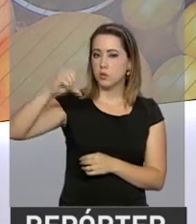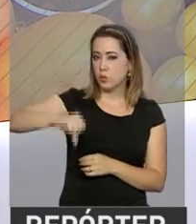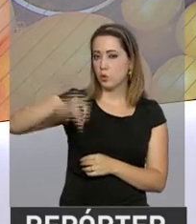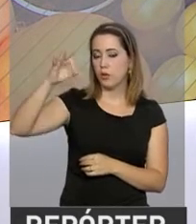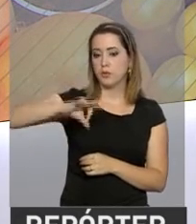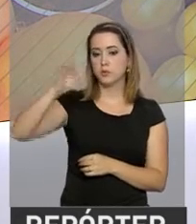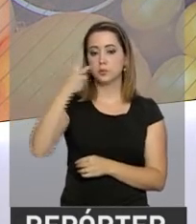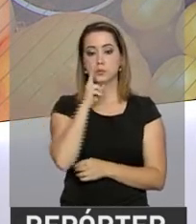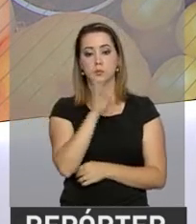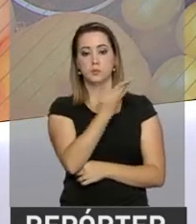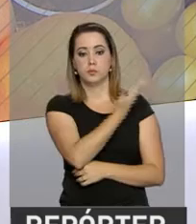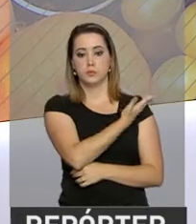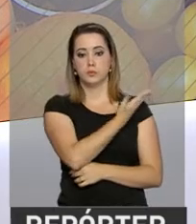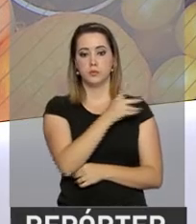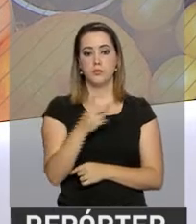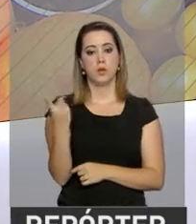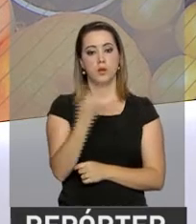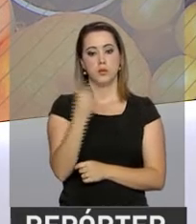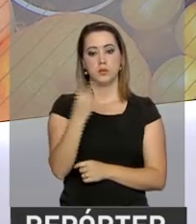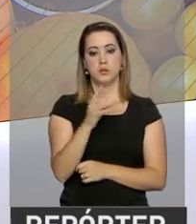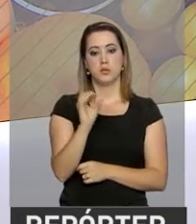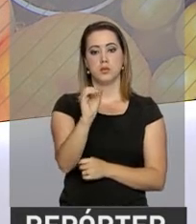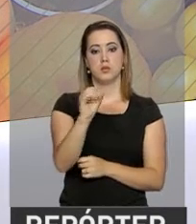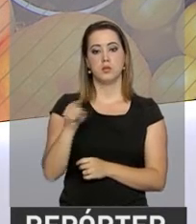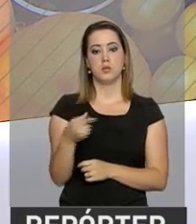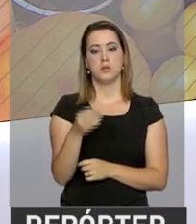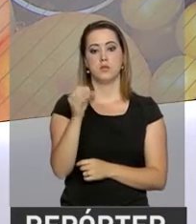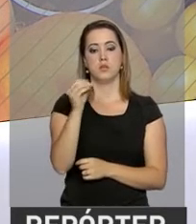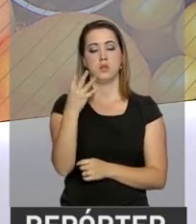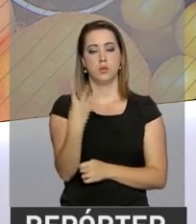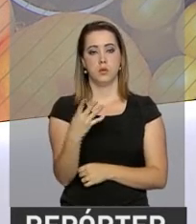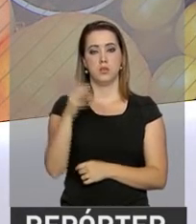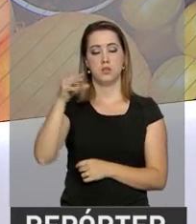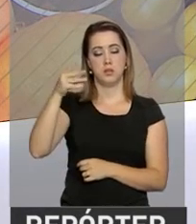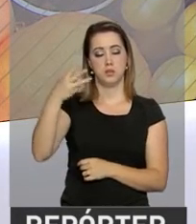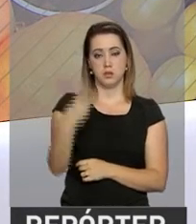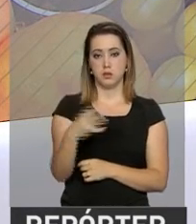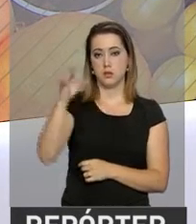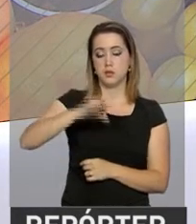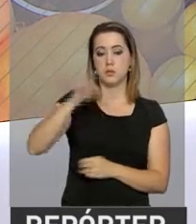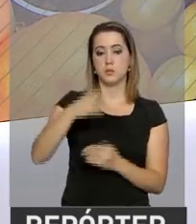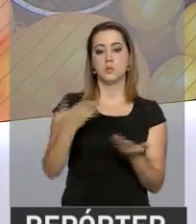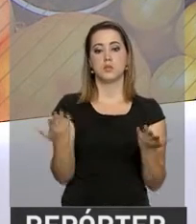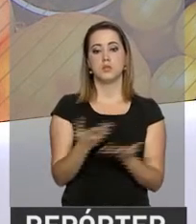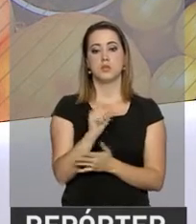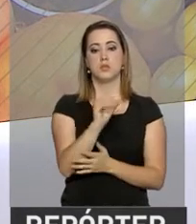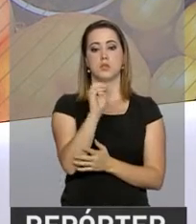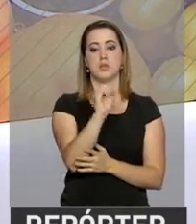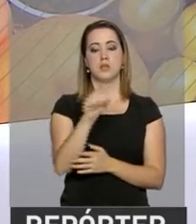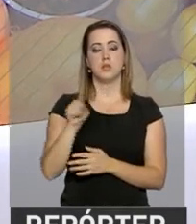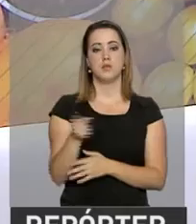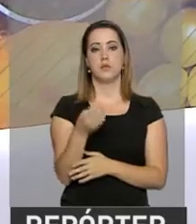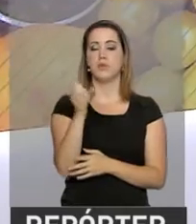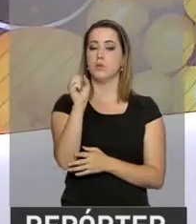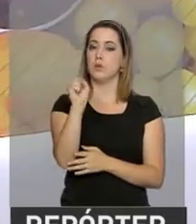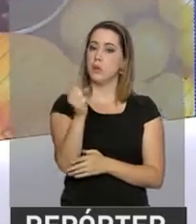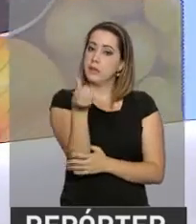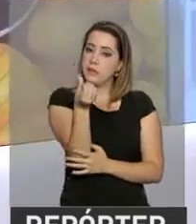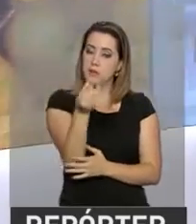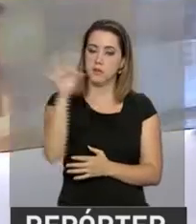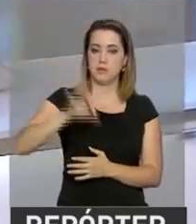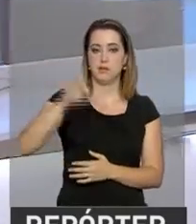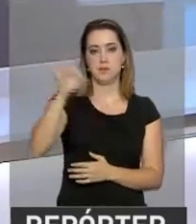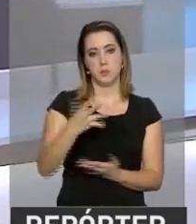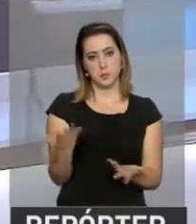nós podemos ver aqui e o segundo de 0,43 por cento para 0,86 por cento